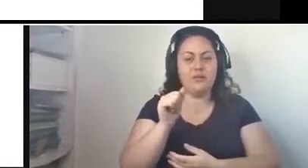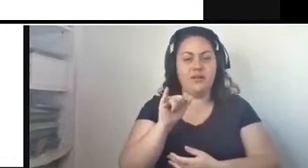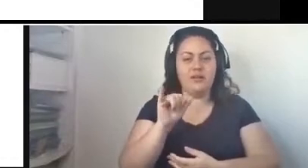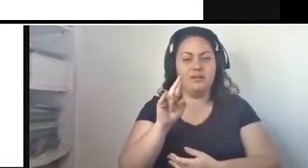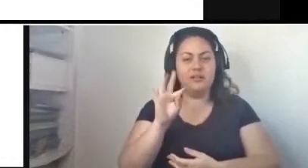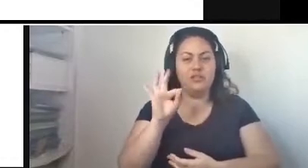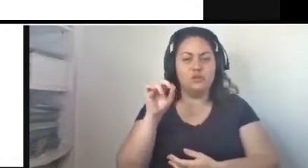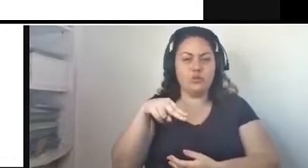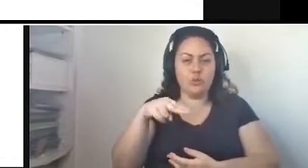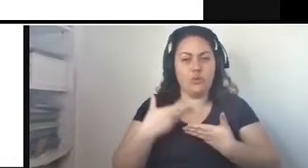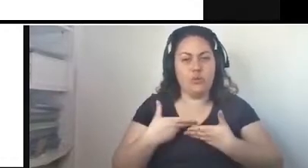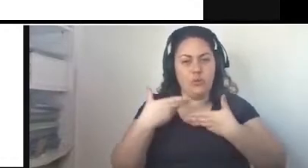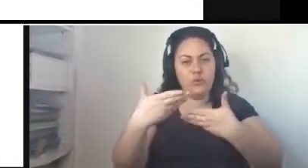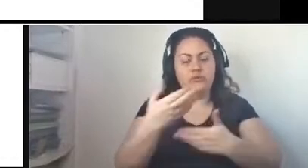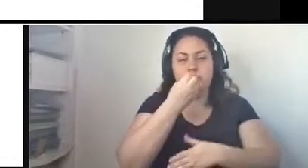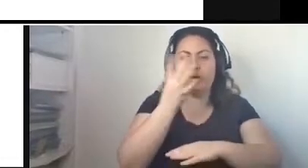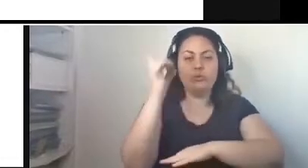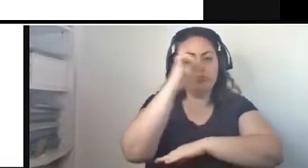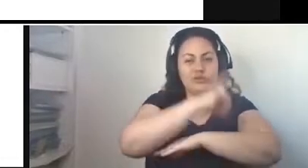Bom dia a todo mundo.